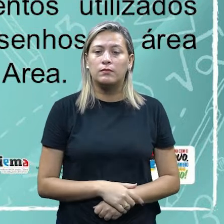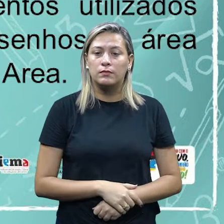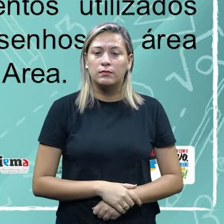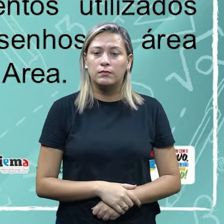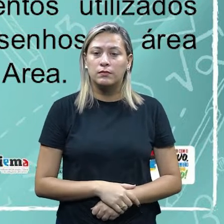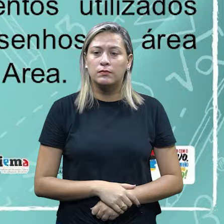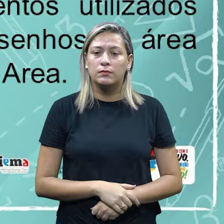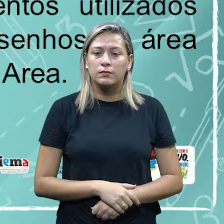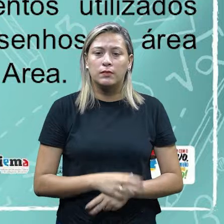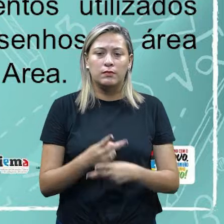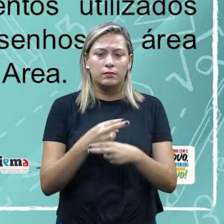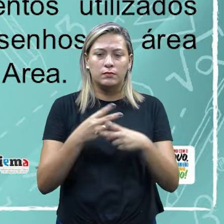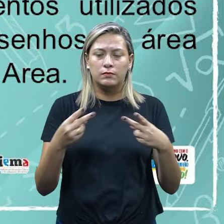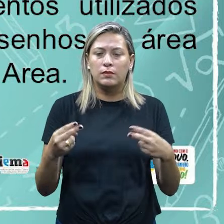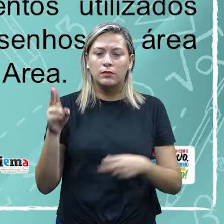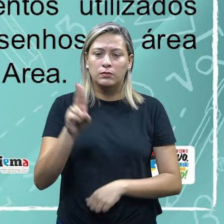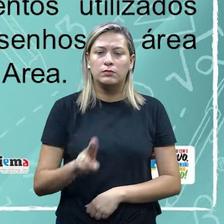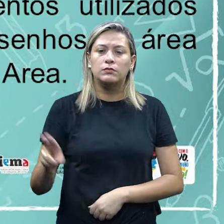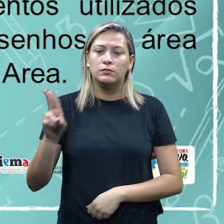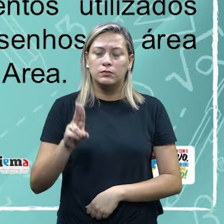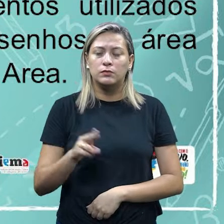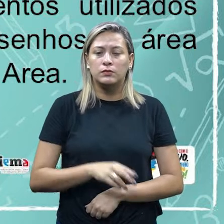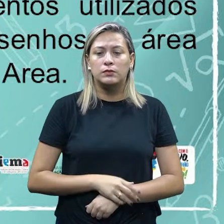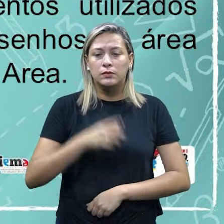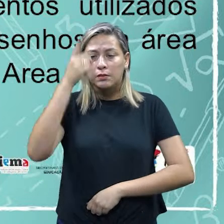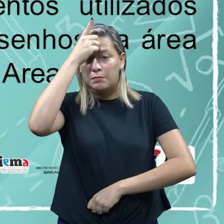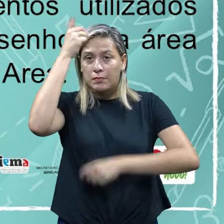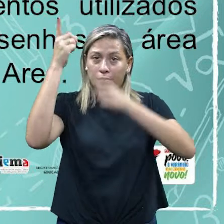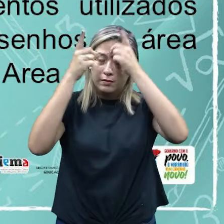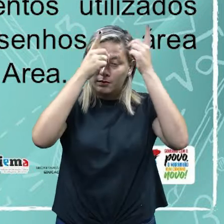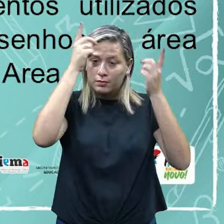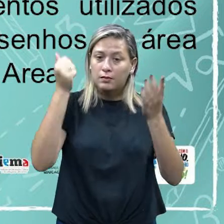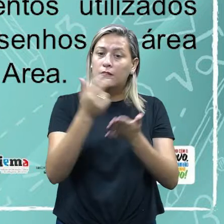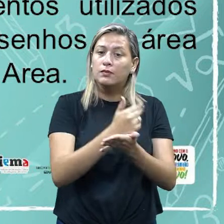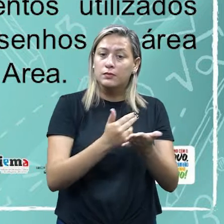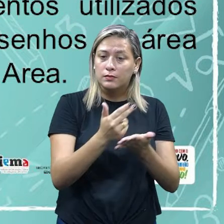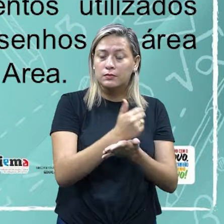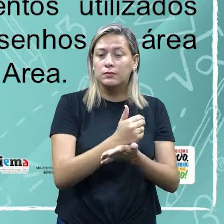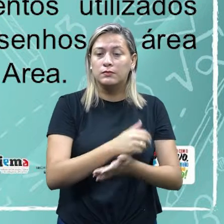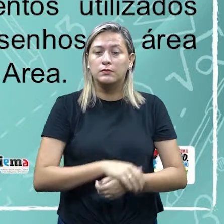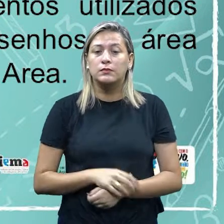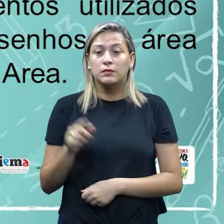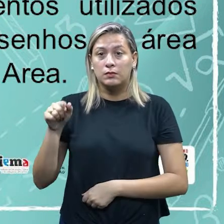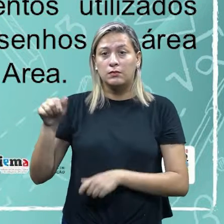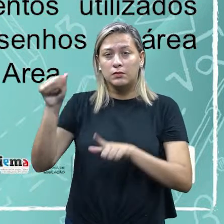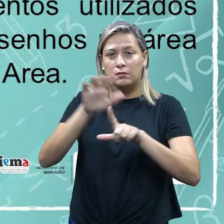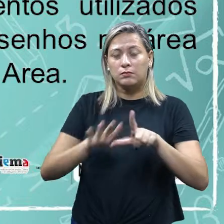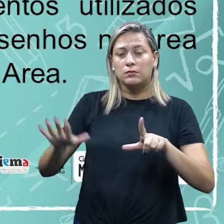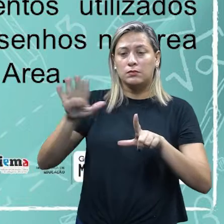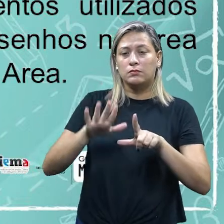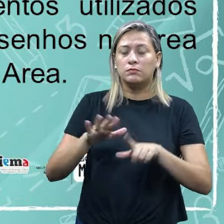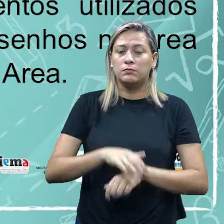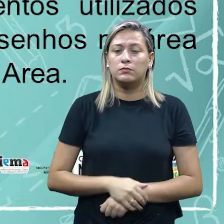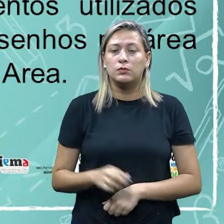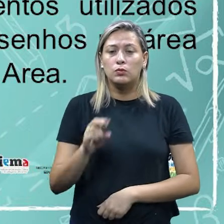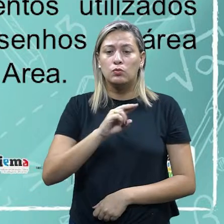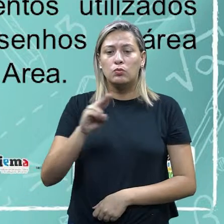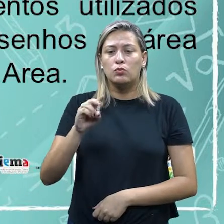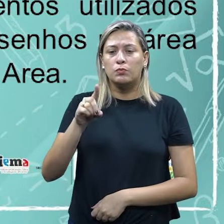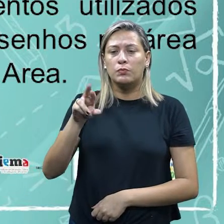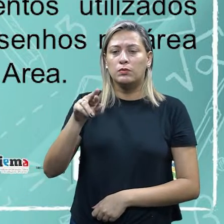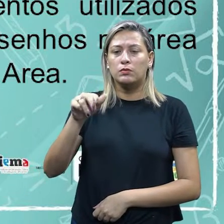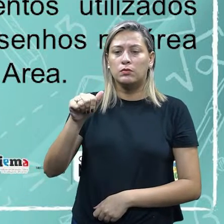todos os elementos utilizados e a área onde o desenho vai ser criado. Então essa área gráfica, que é chamada também de